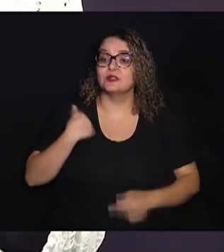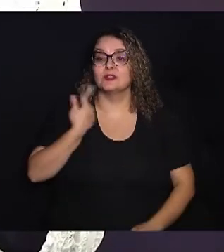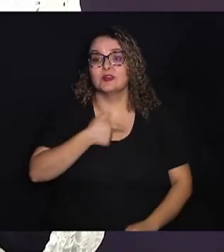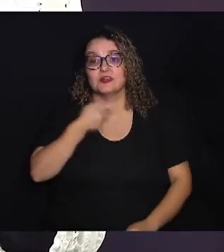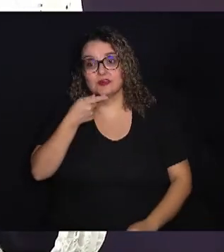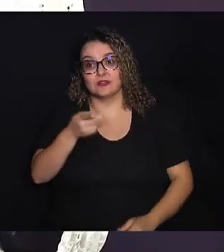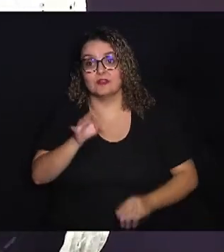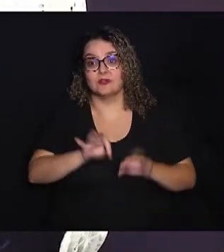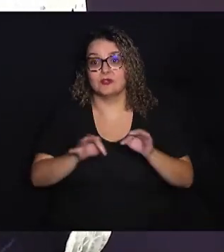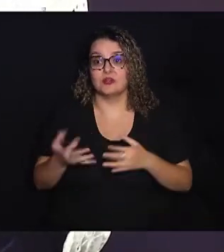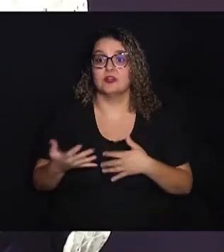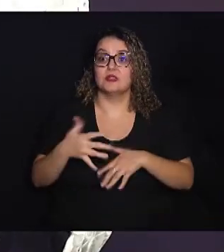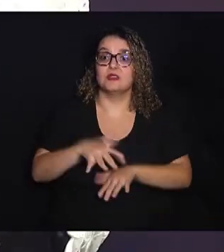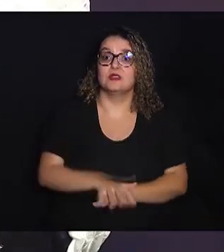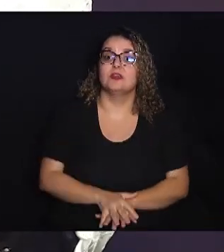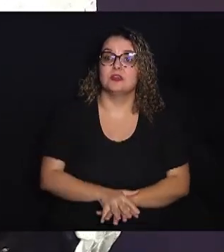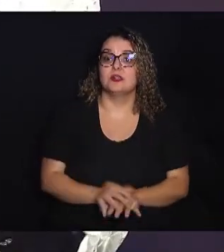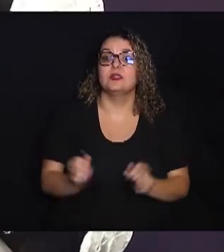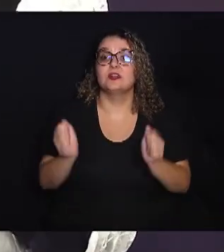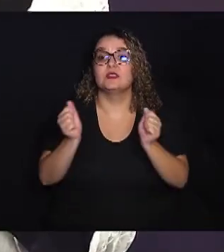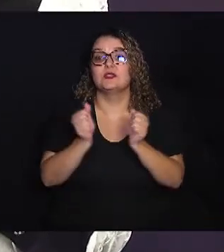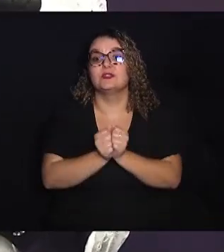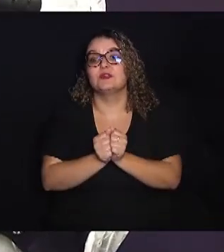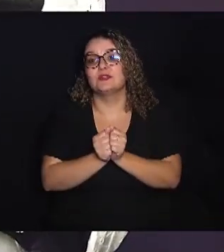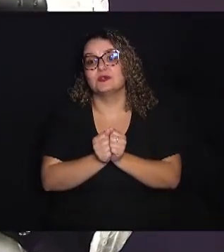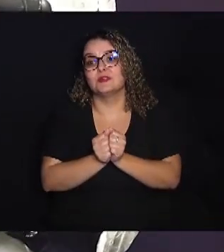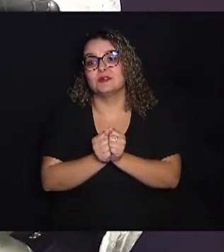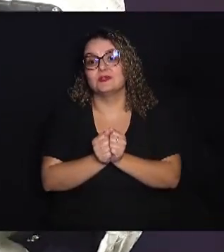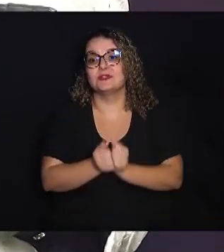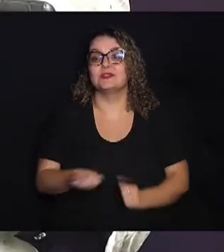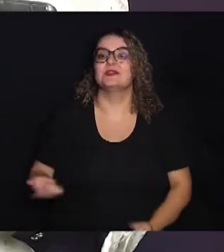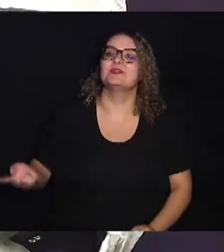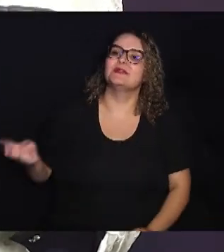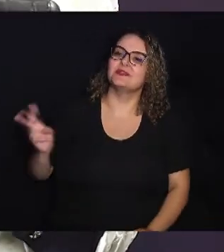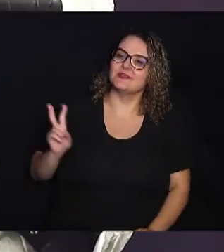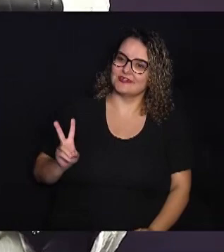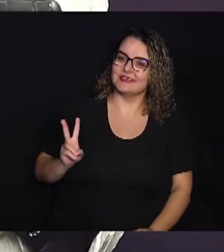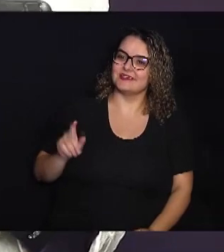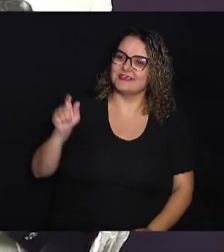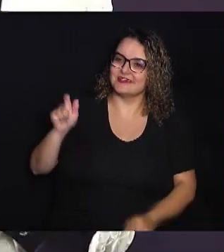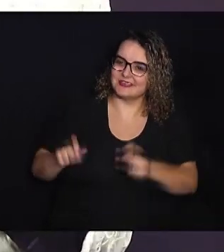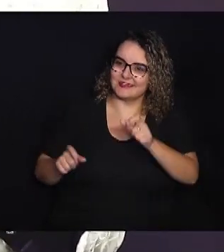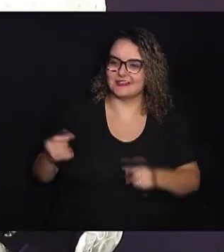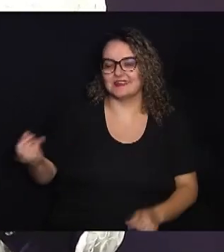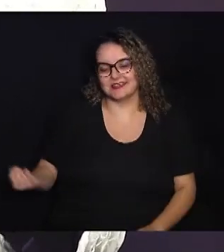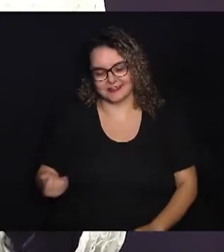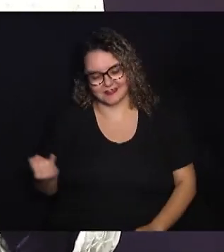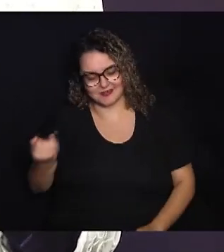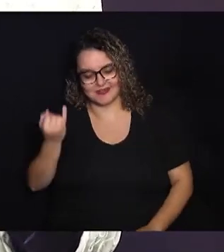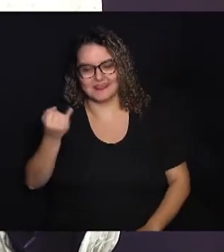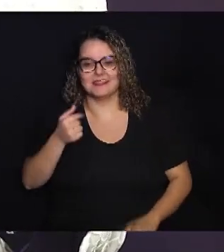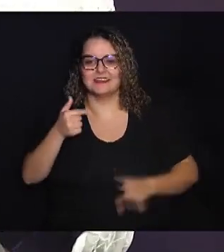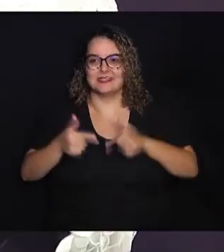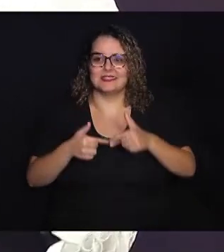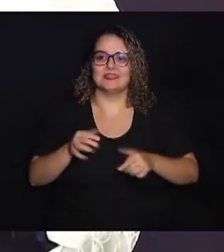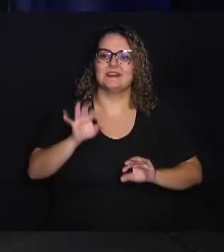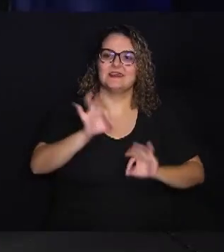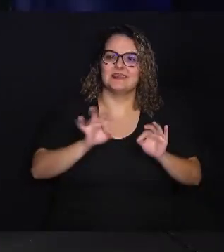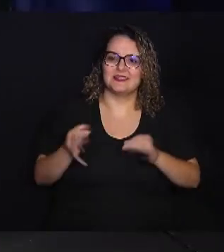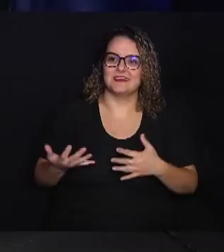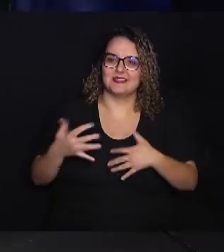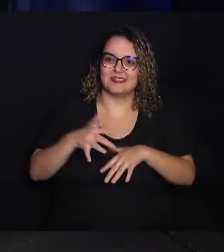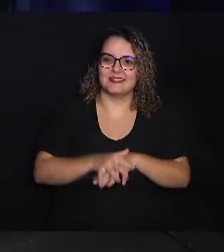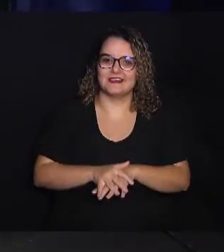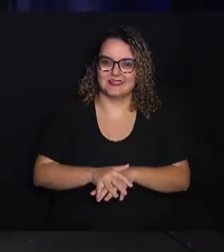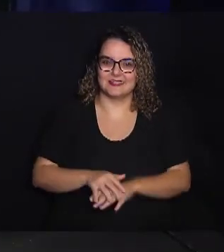projetos inclusivos e eu estou aqui com duas pessoas, duas personalidades que trabalham com projetos inclusivos e a gente está